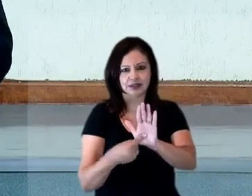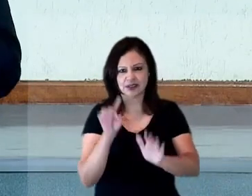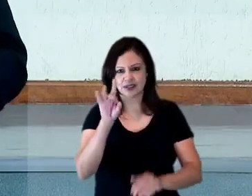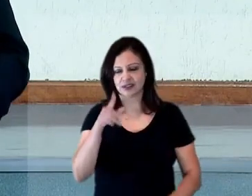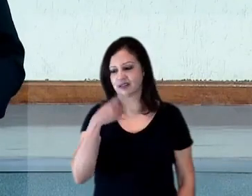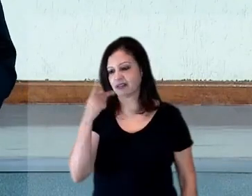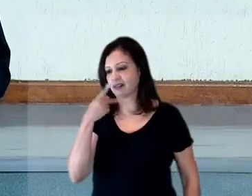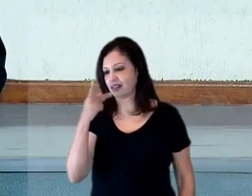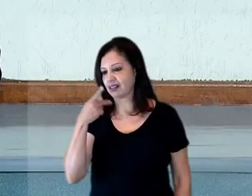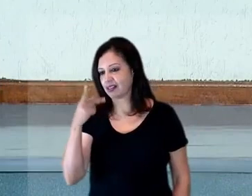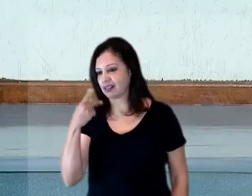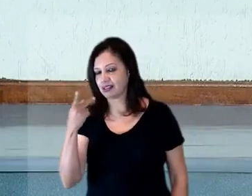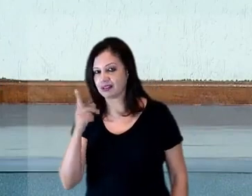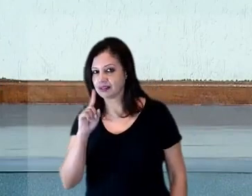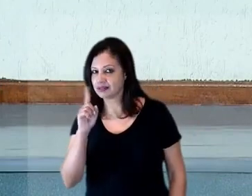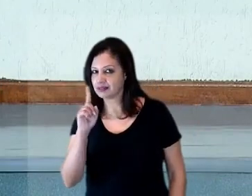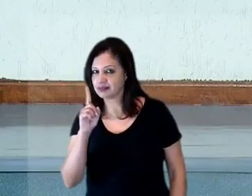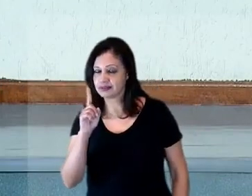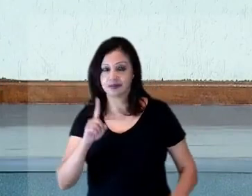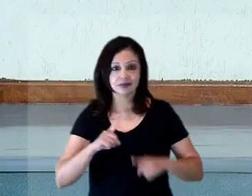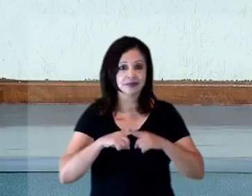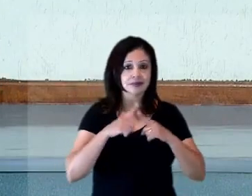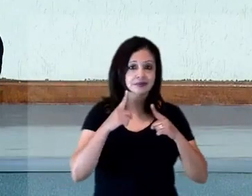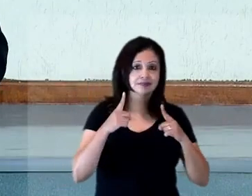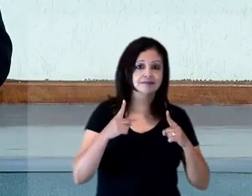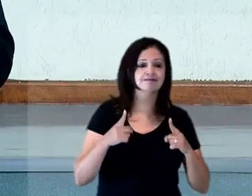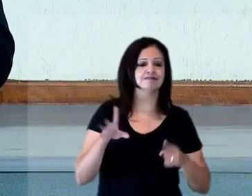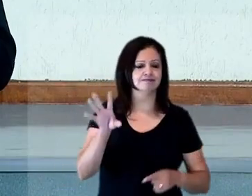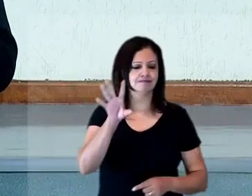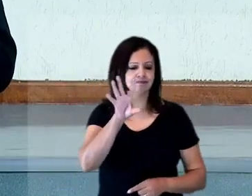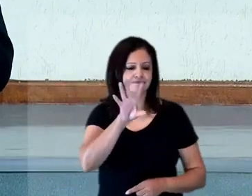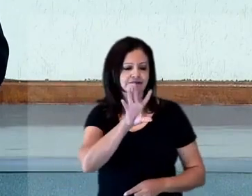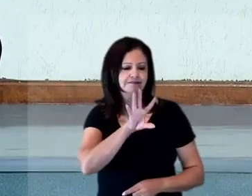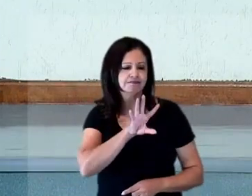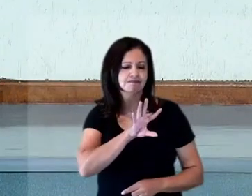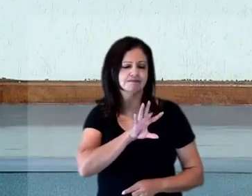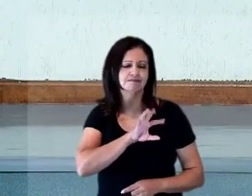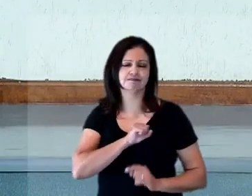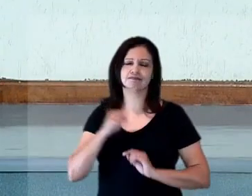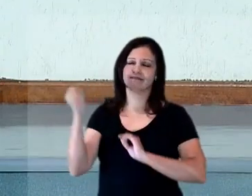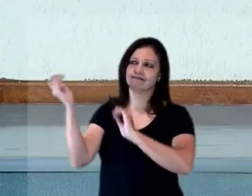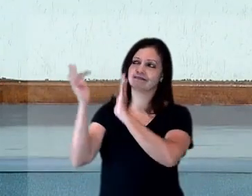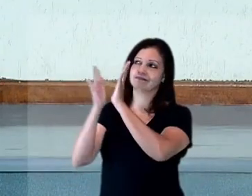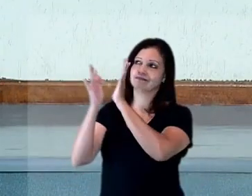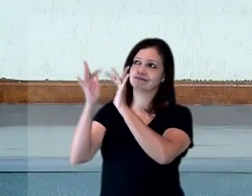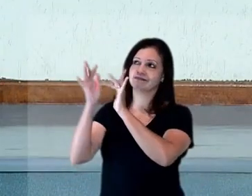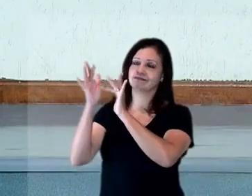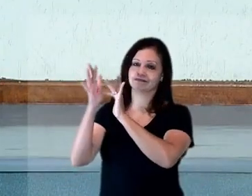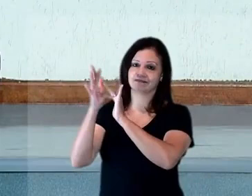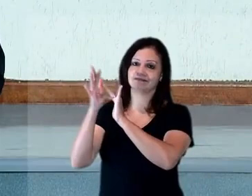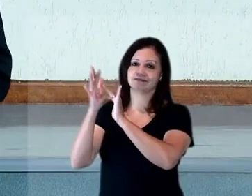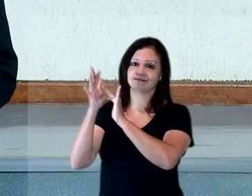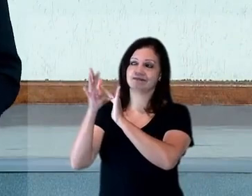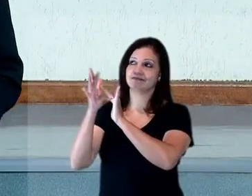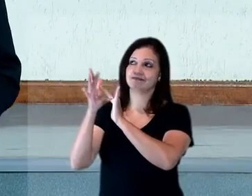apenas da boca para fora, mas amor como o Senhor Jesus demonstrou por